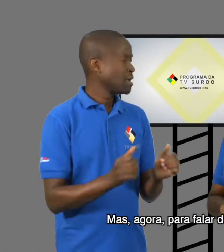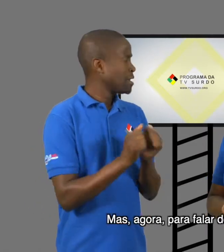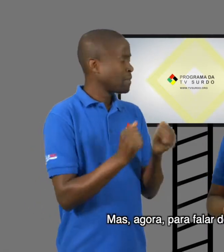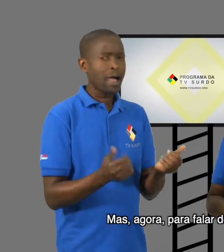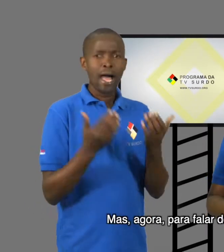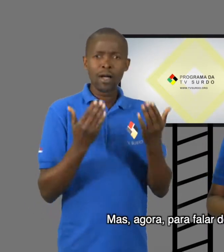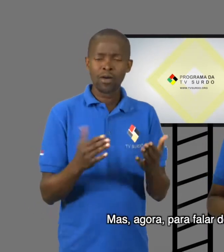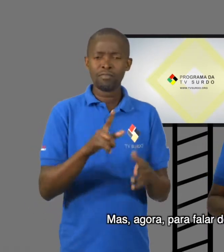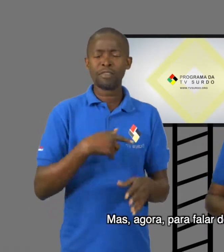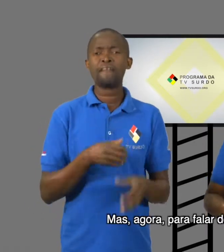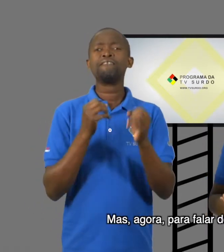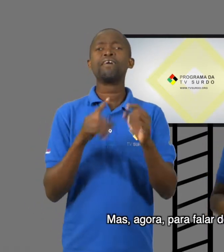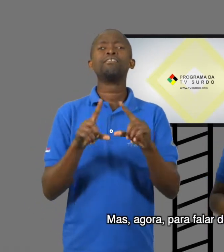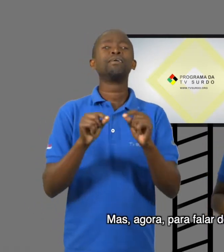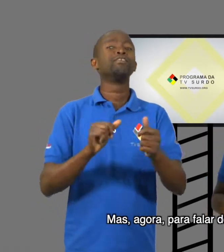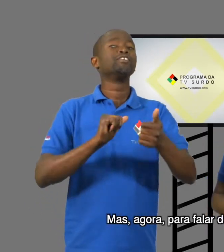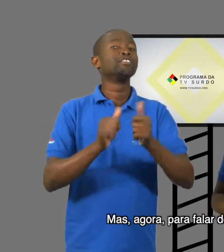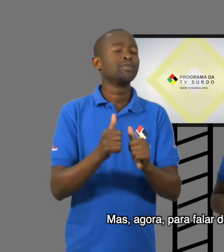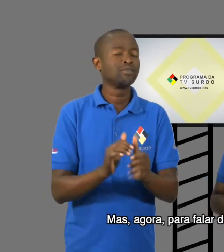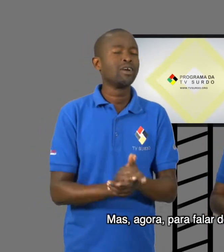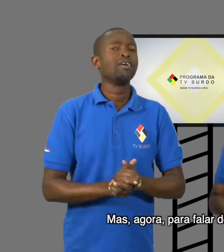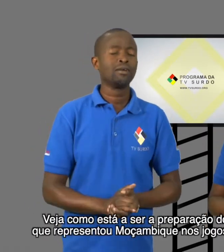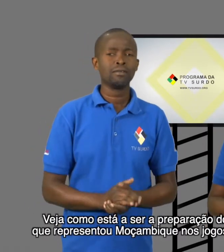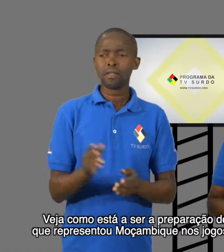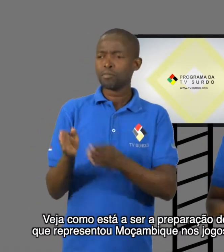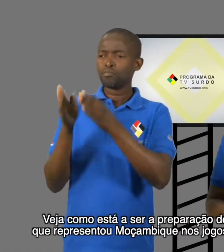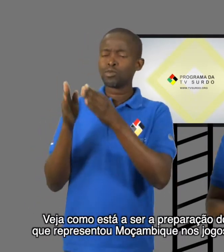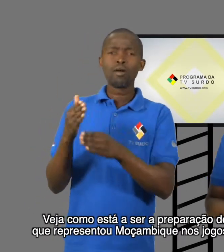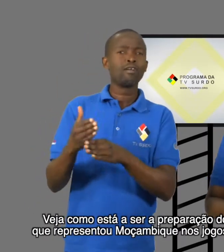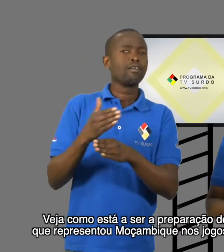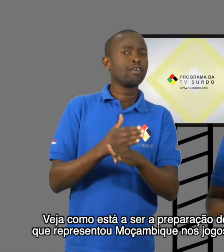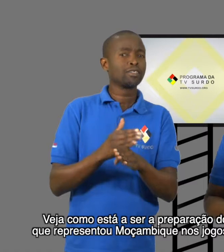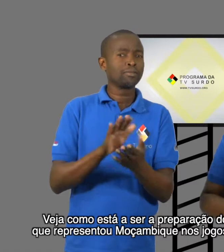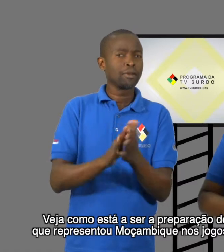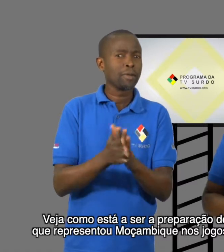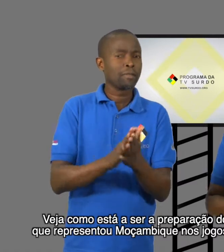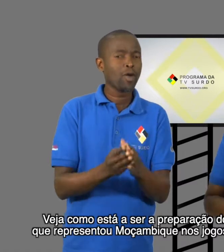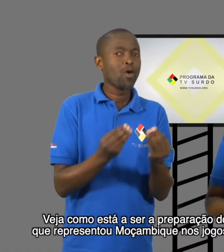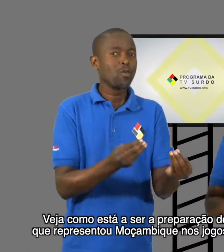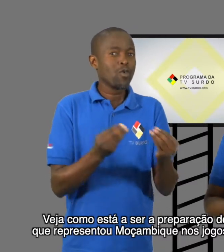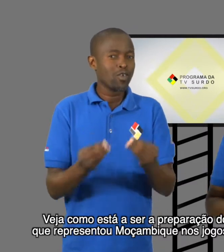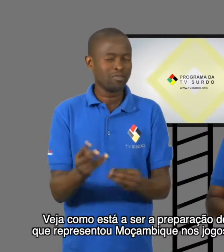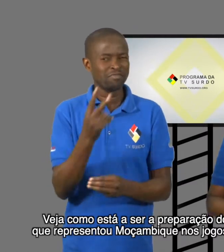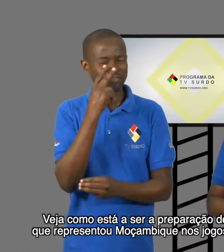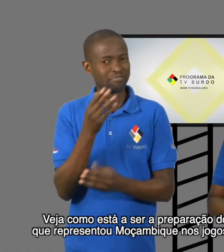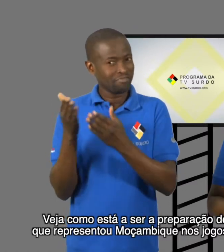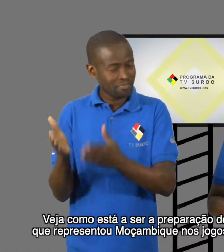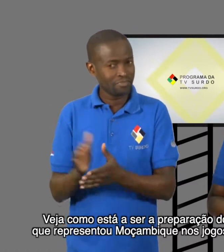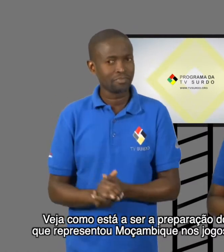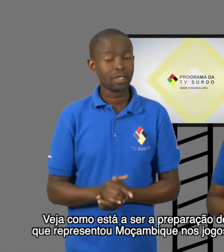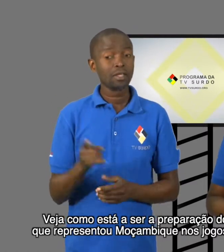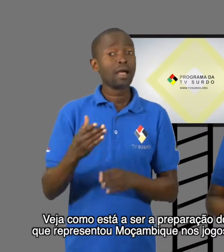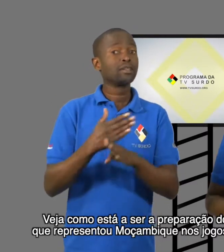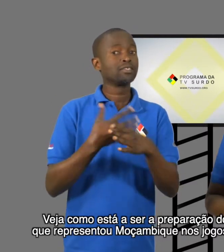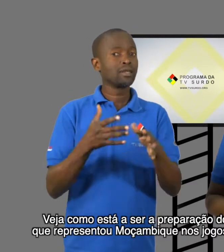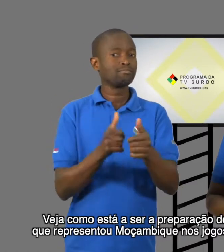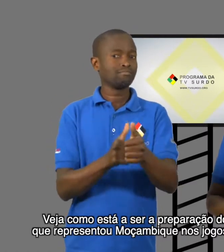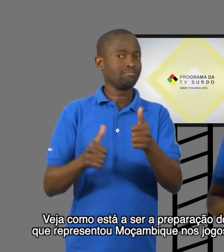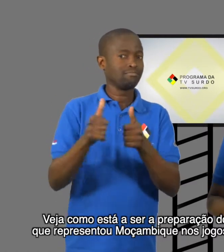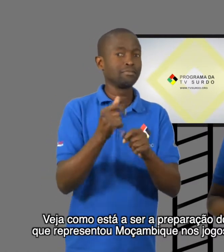Mas agora, para falar do desporto. Veja como está a ser a preparação do primeiro atleta que representou